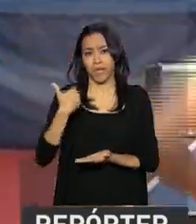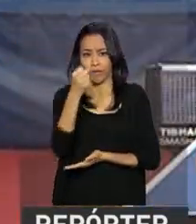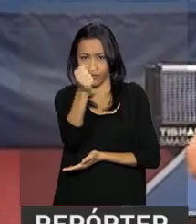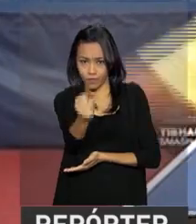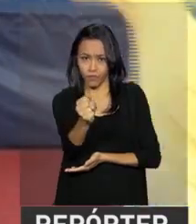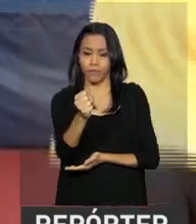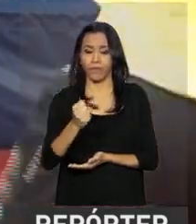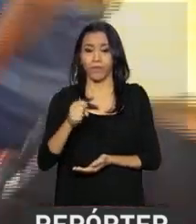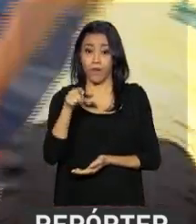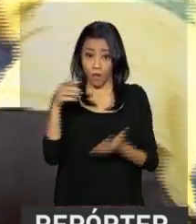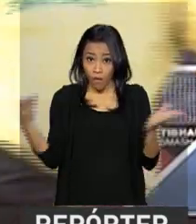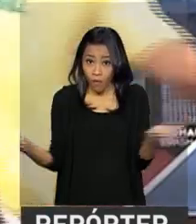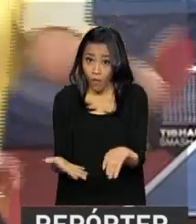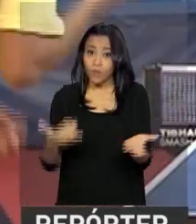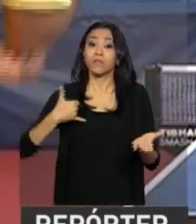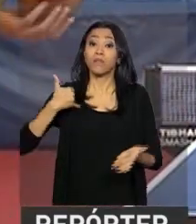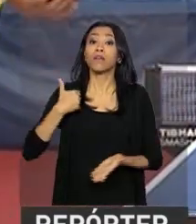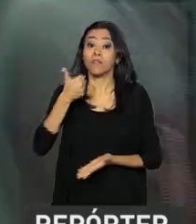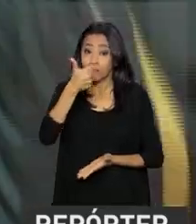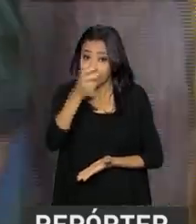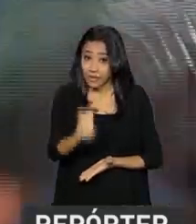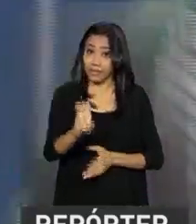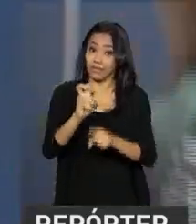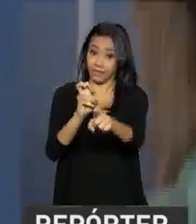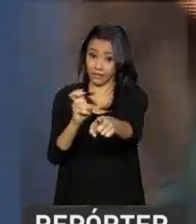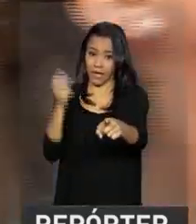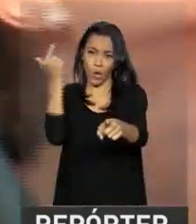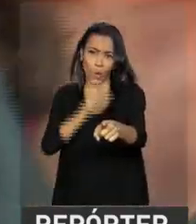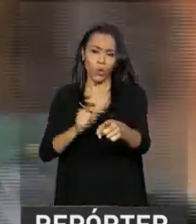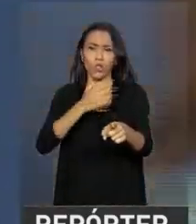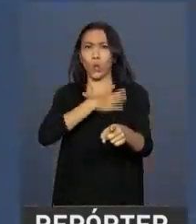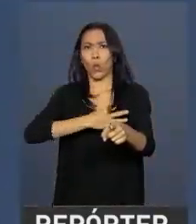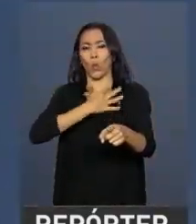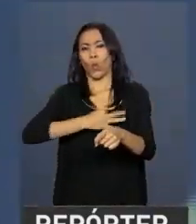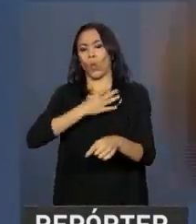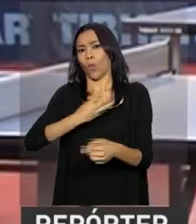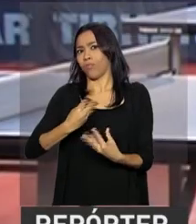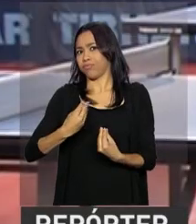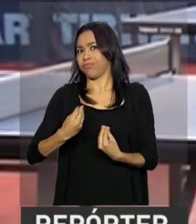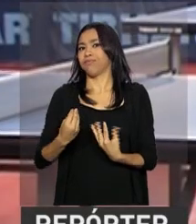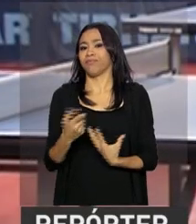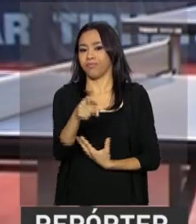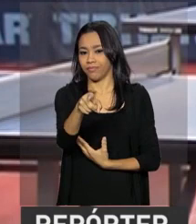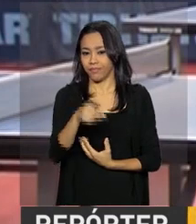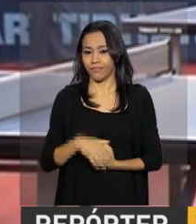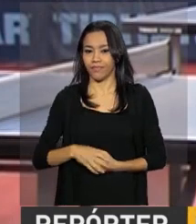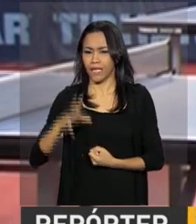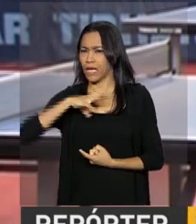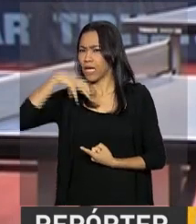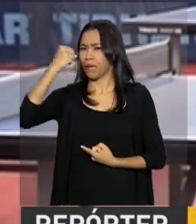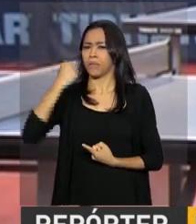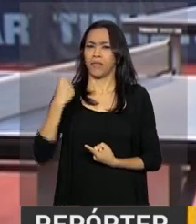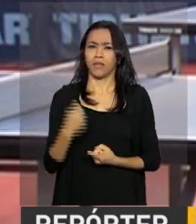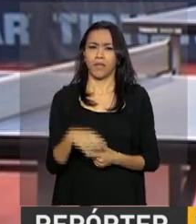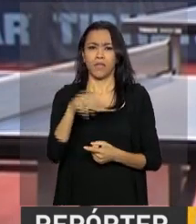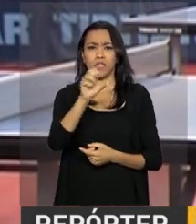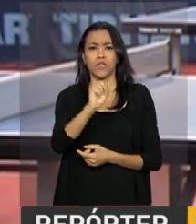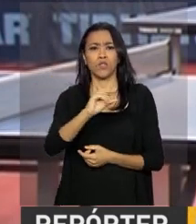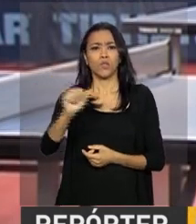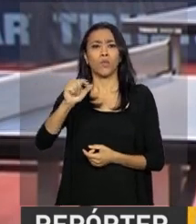anos de idade. Hoje, aos 15, a lista de conquistas já é bem longa. Campeã